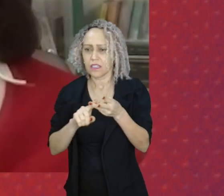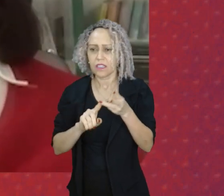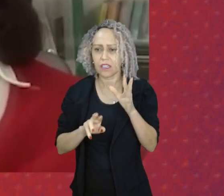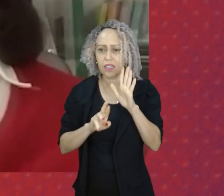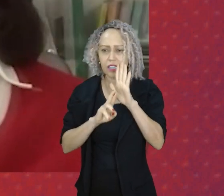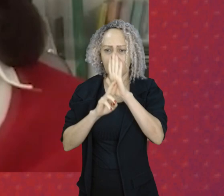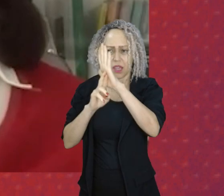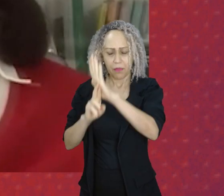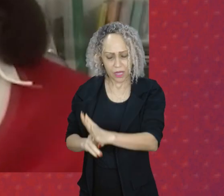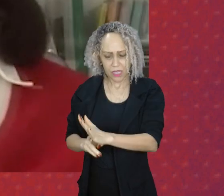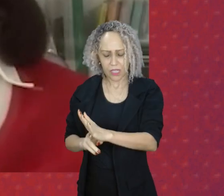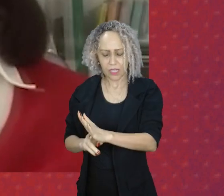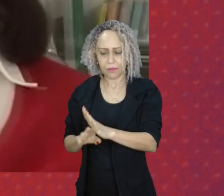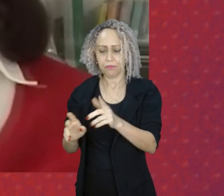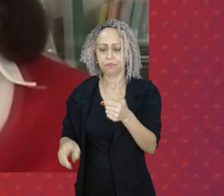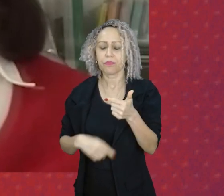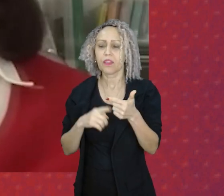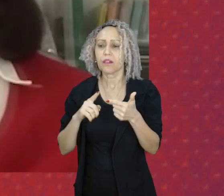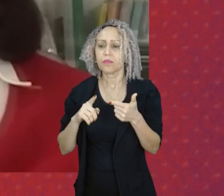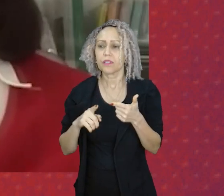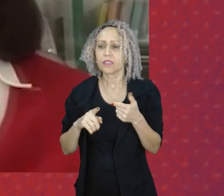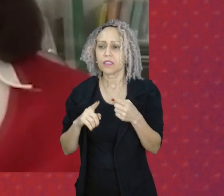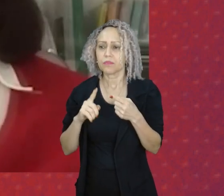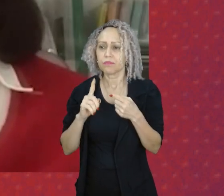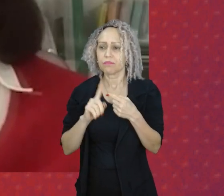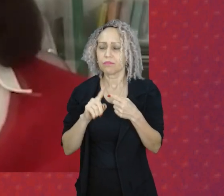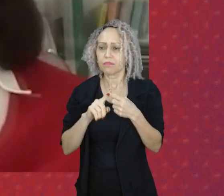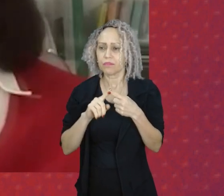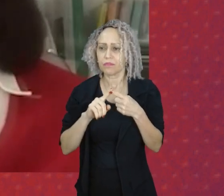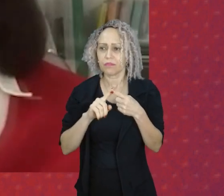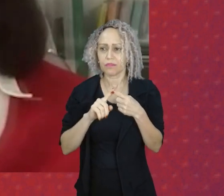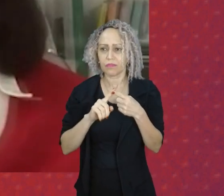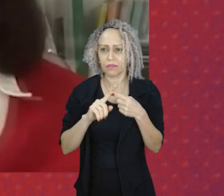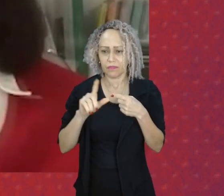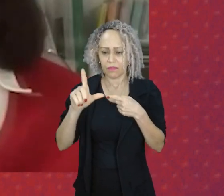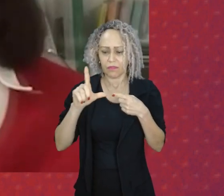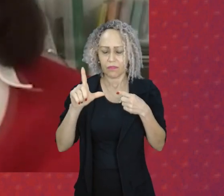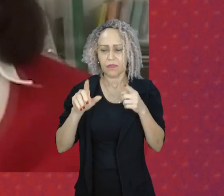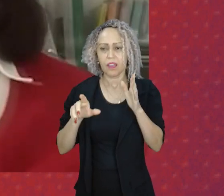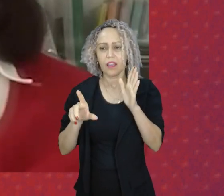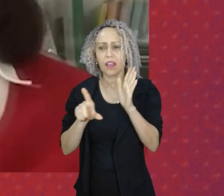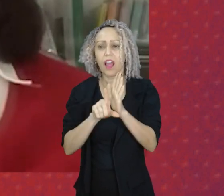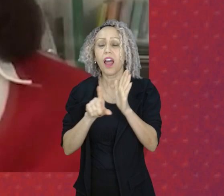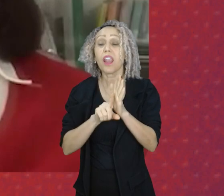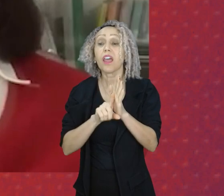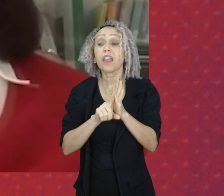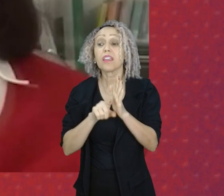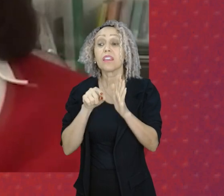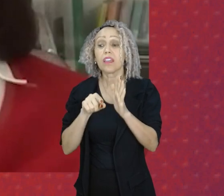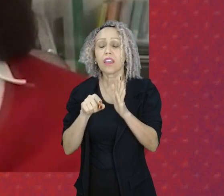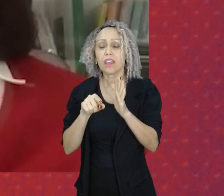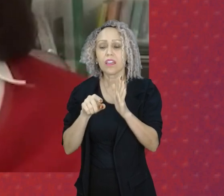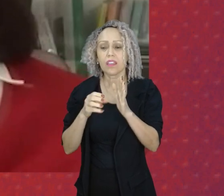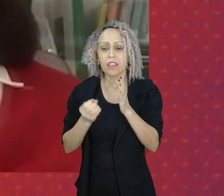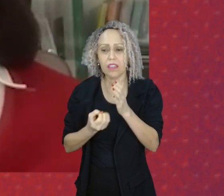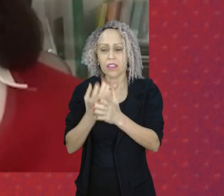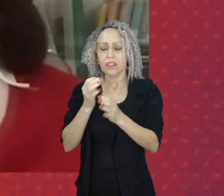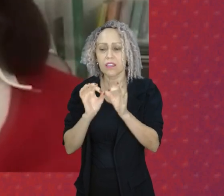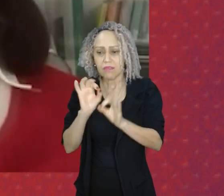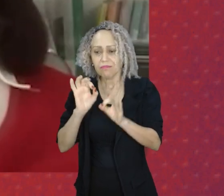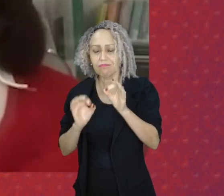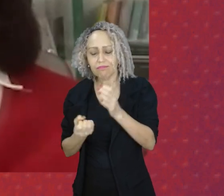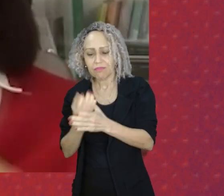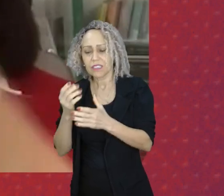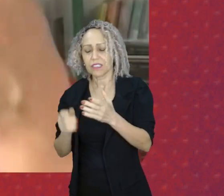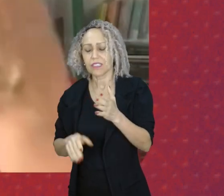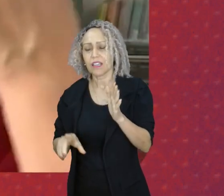A função de legislar envolve, evidentemente, a elaboração de leis. Mas o que tem de muito